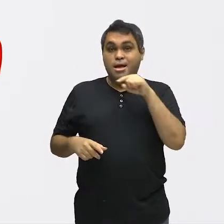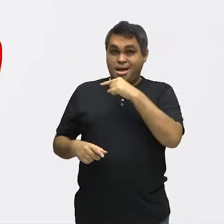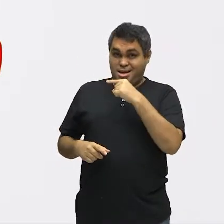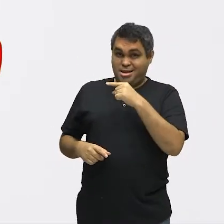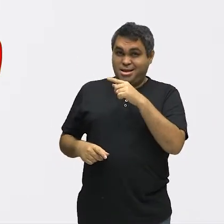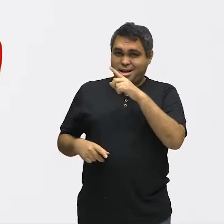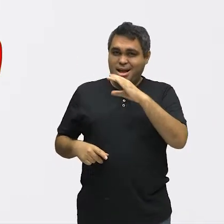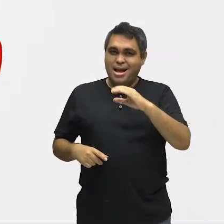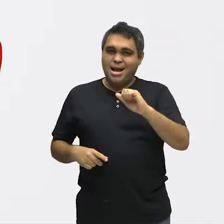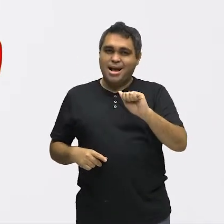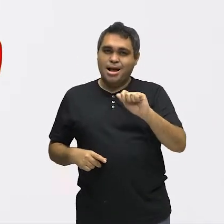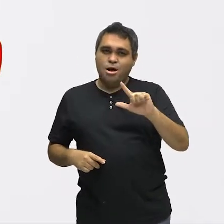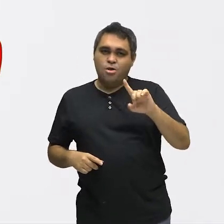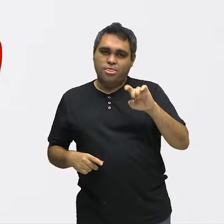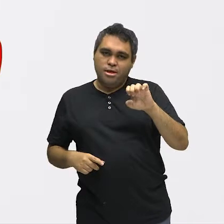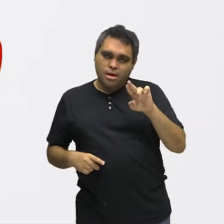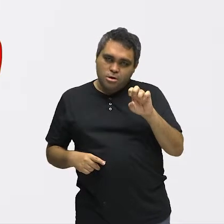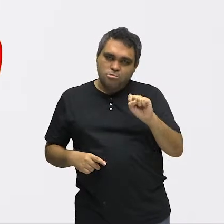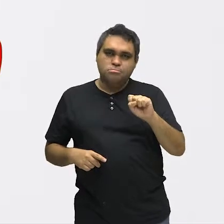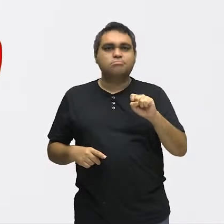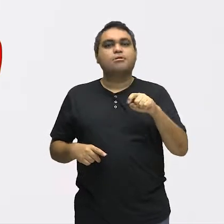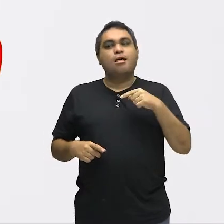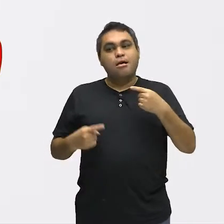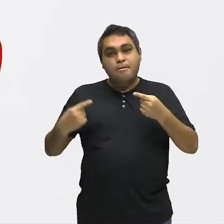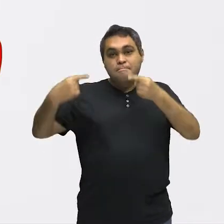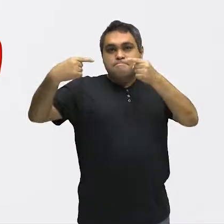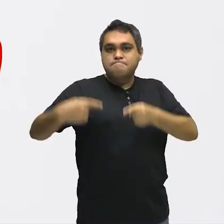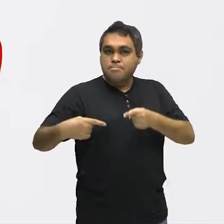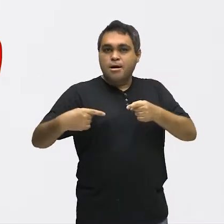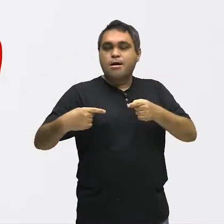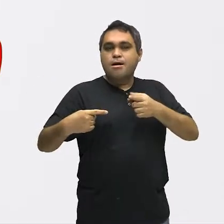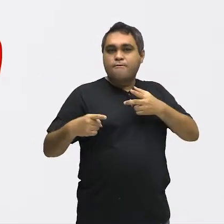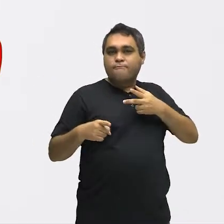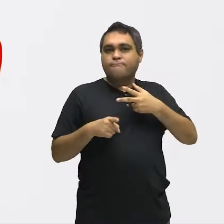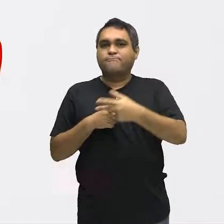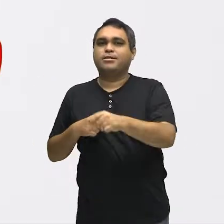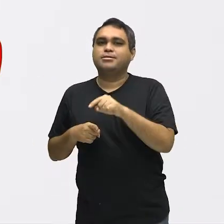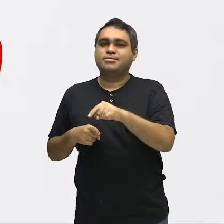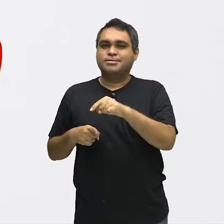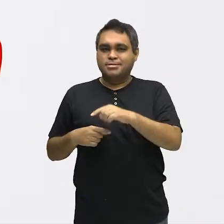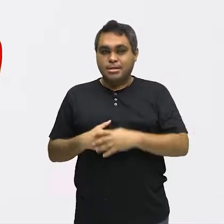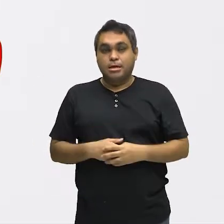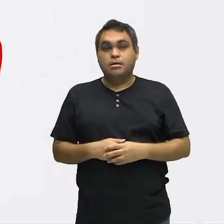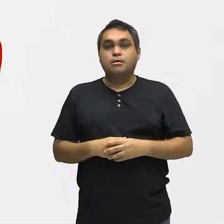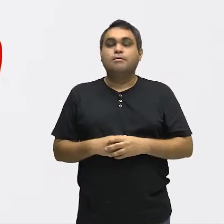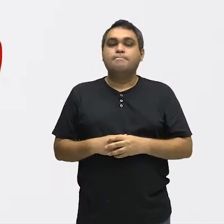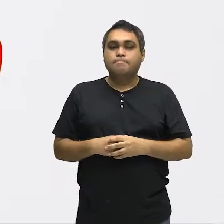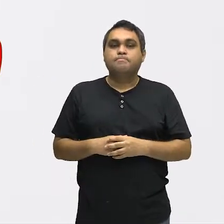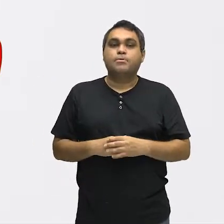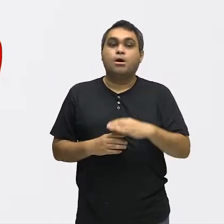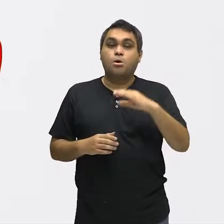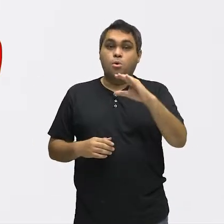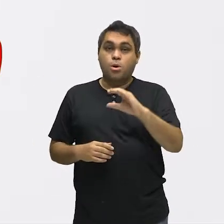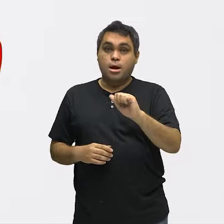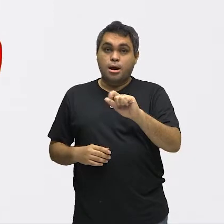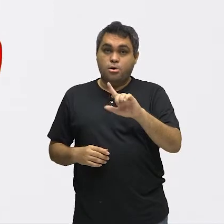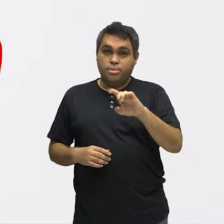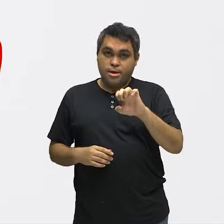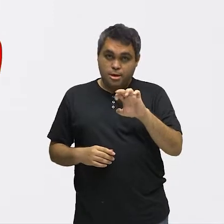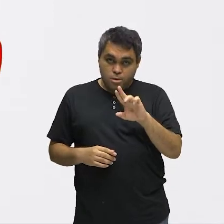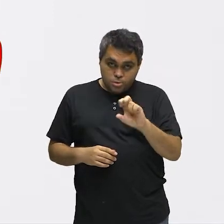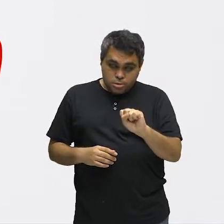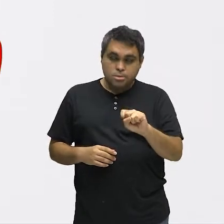vão montar o seu império, tá? Inclusive, gente, a gente vai ver que os caldeus, eles vão